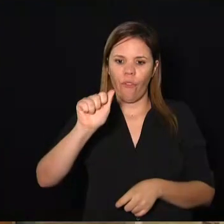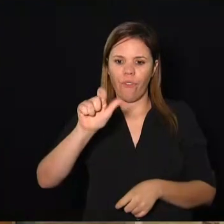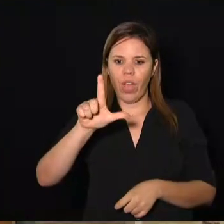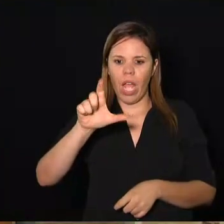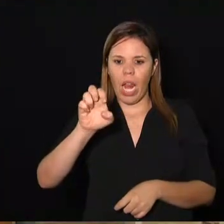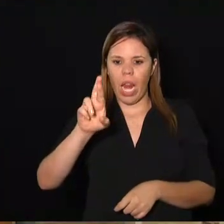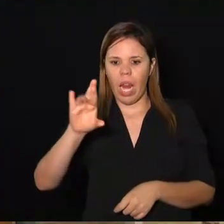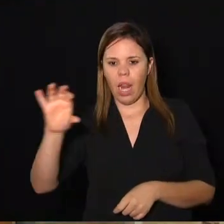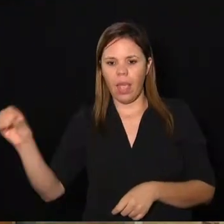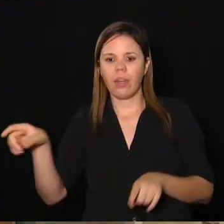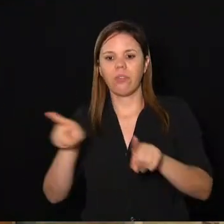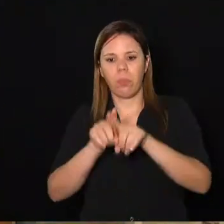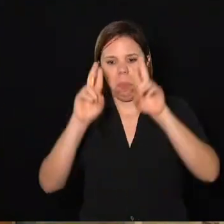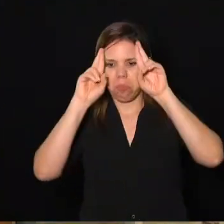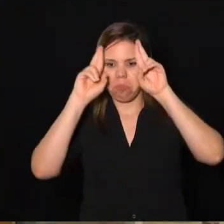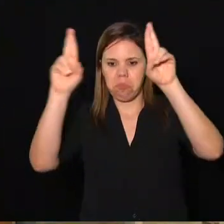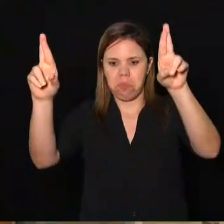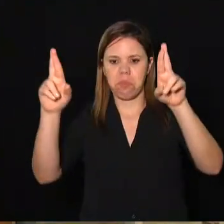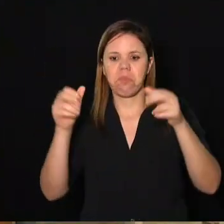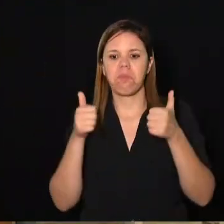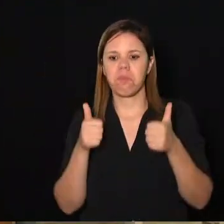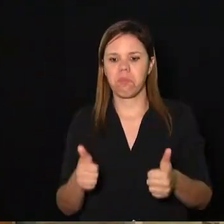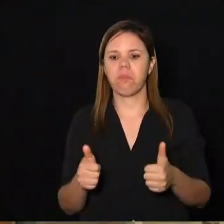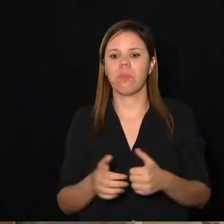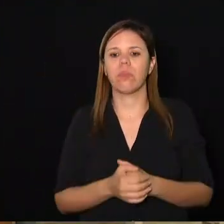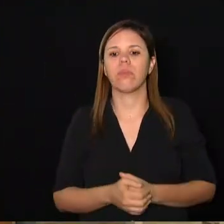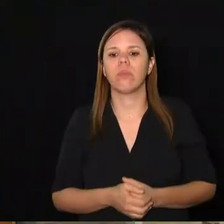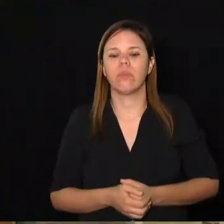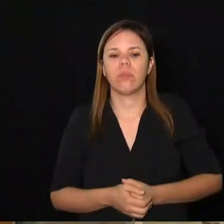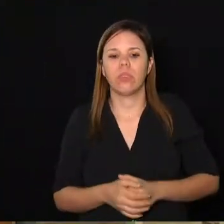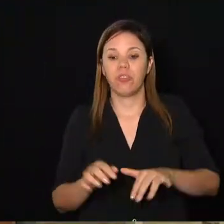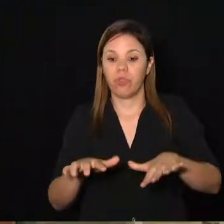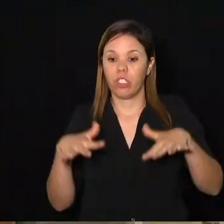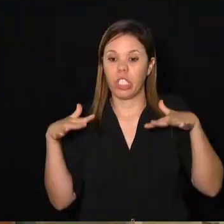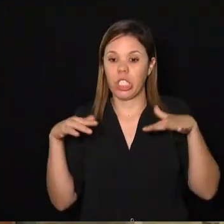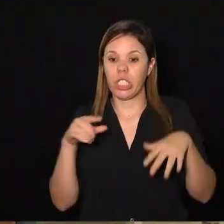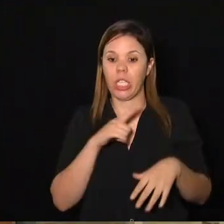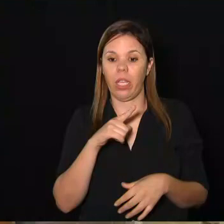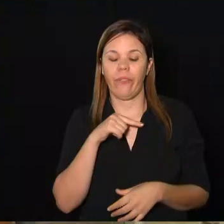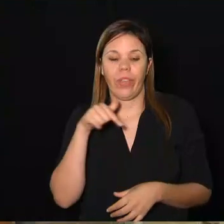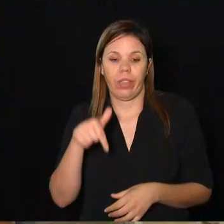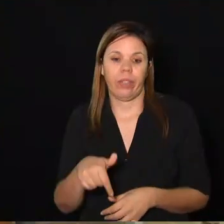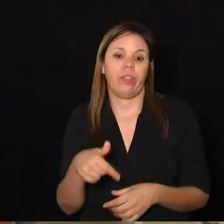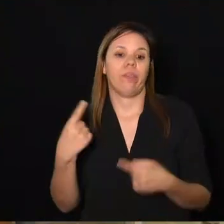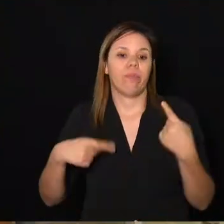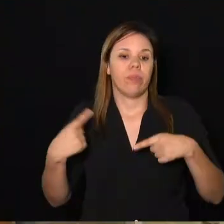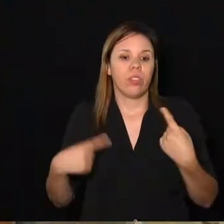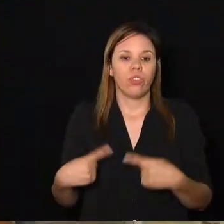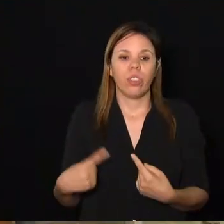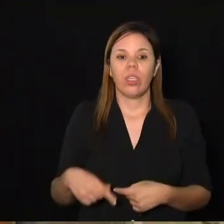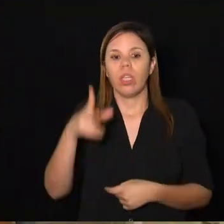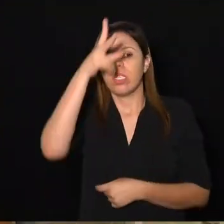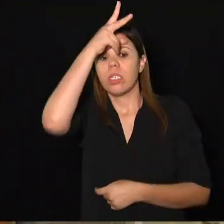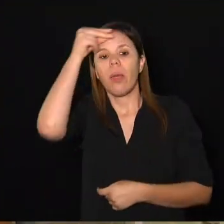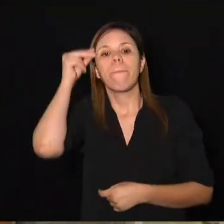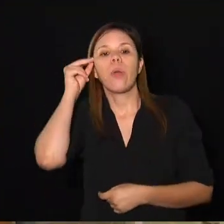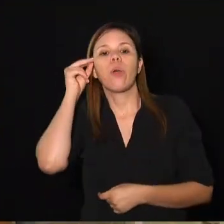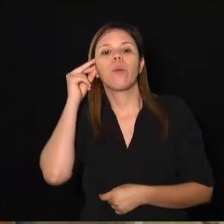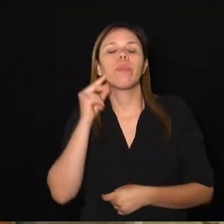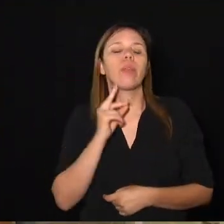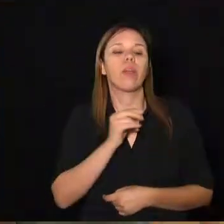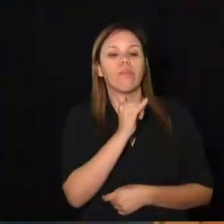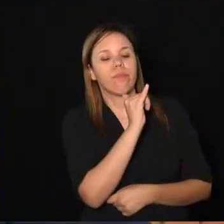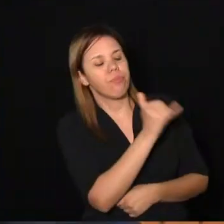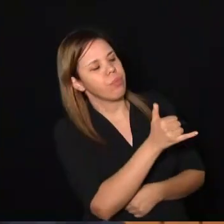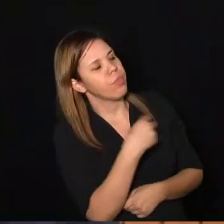conduzida aqui essa audiência pública e dizer ao bispo e a todos os senhores